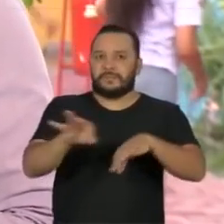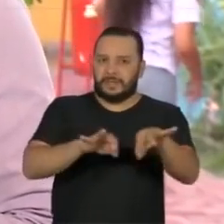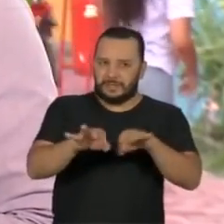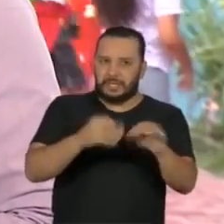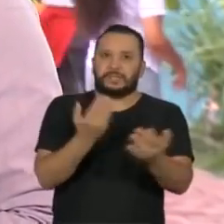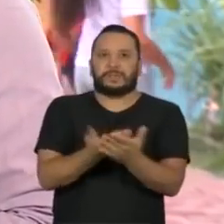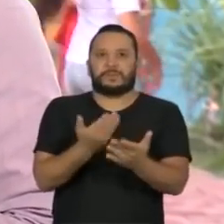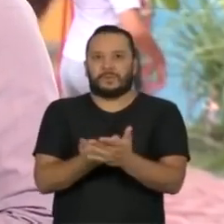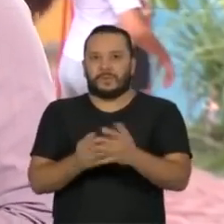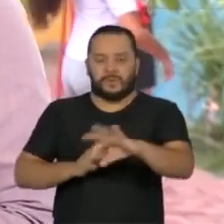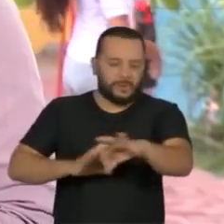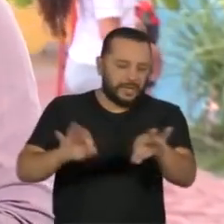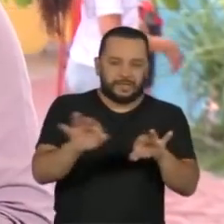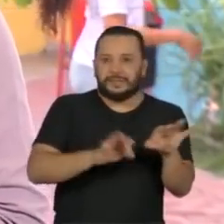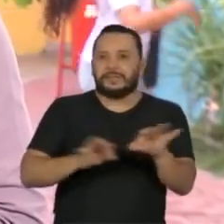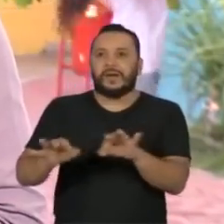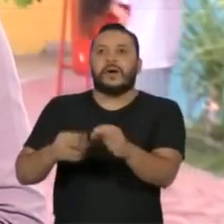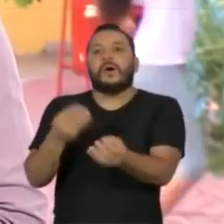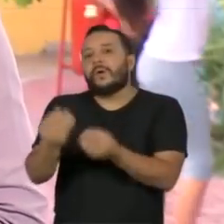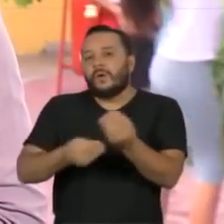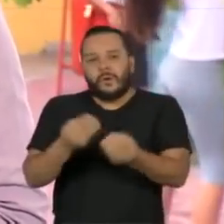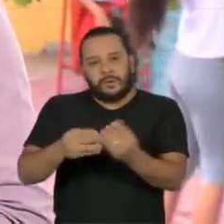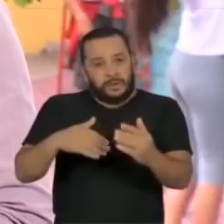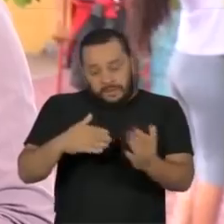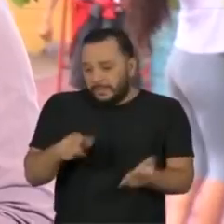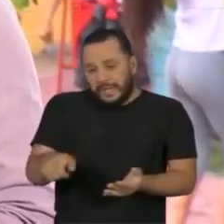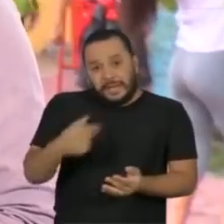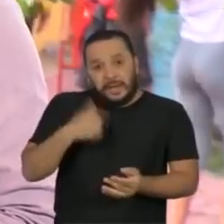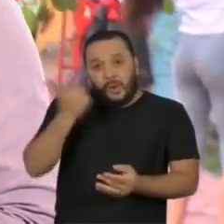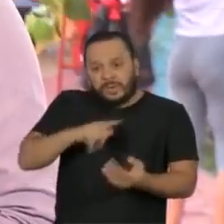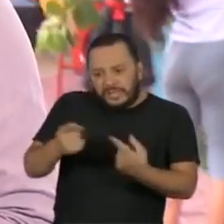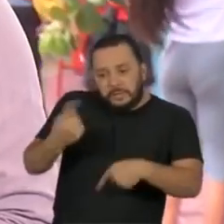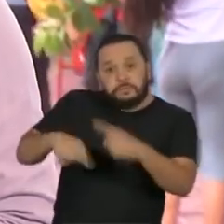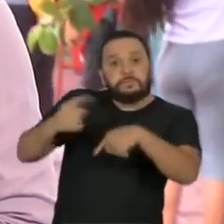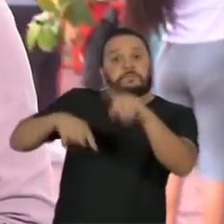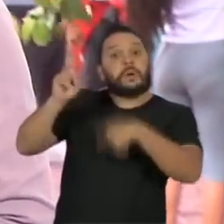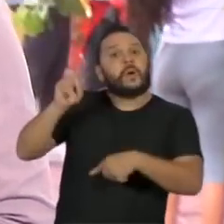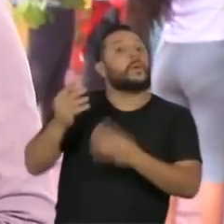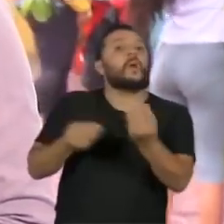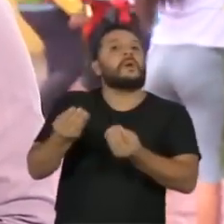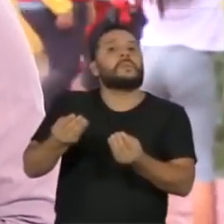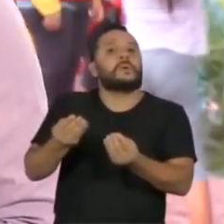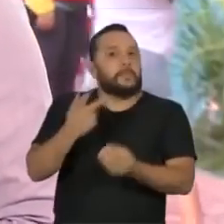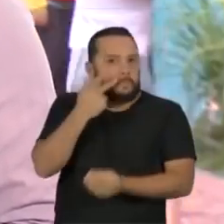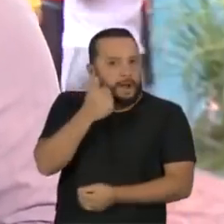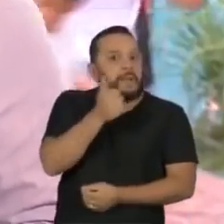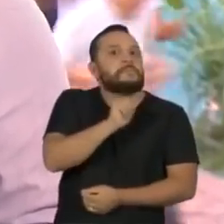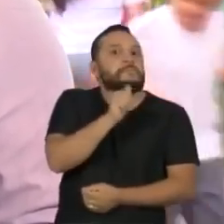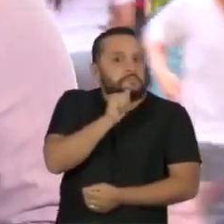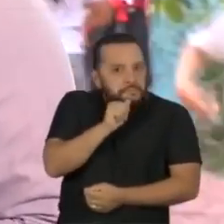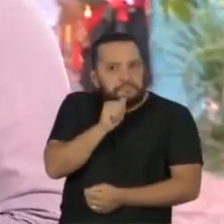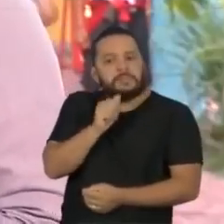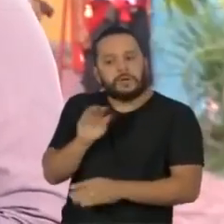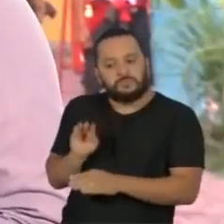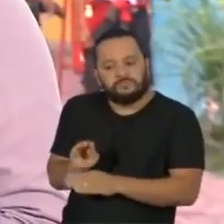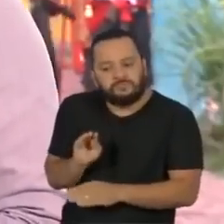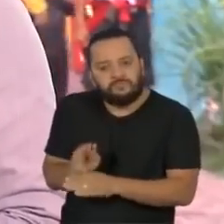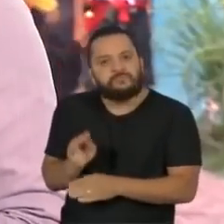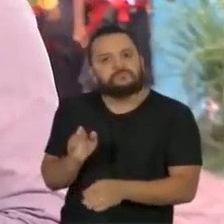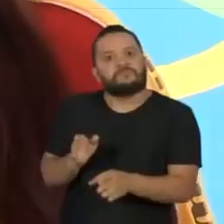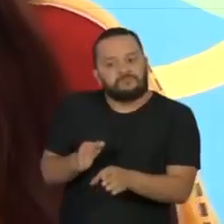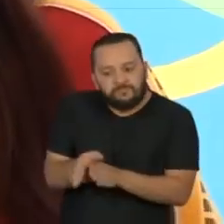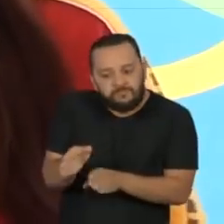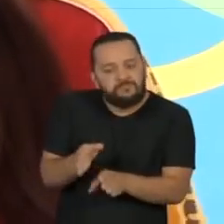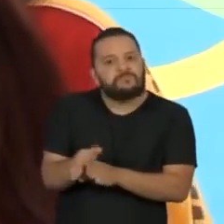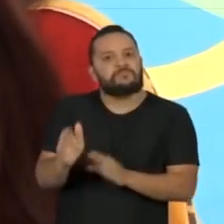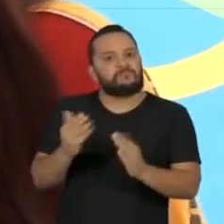os deveres. O bom desempenho escolar do aluno depende muito também do interesse que os pais têm pelo que o filho está fazendo dentro da